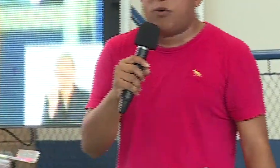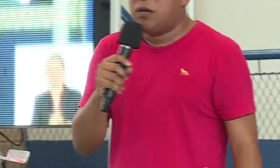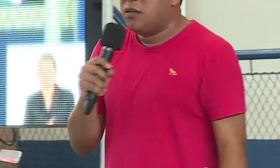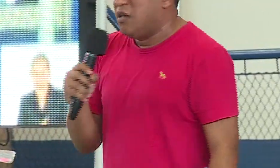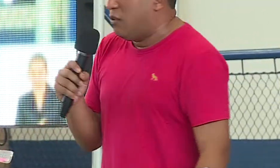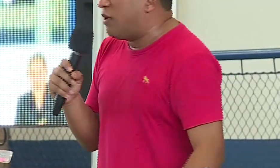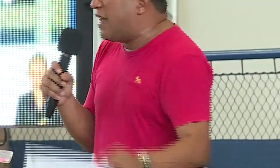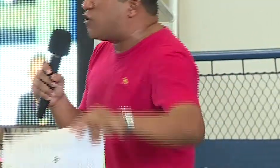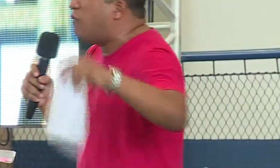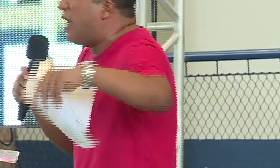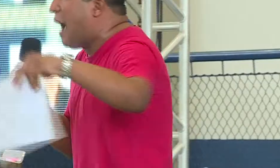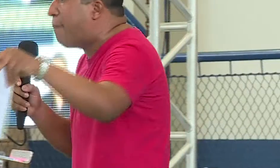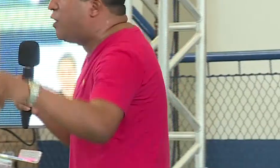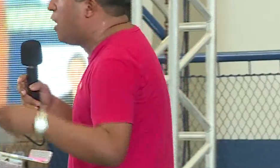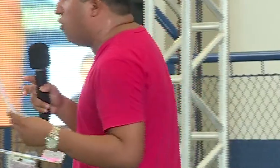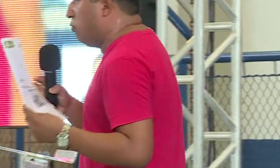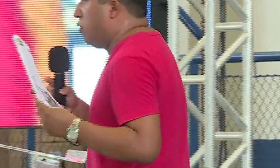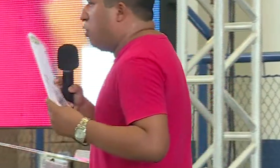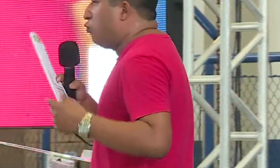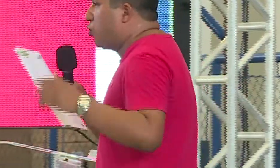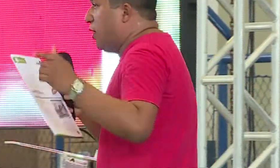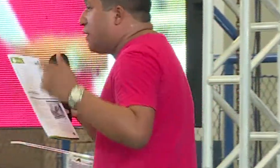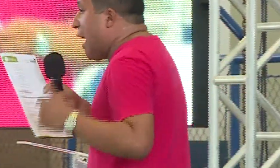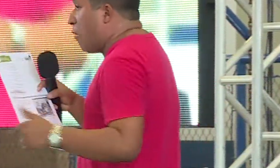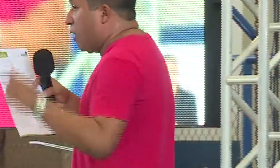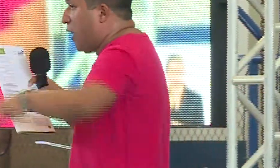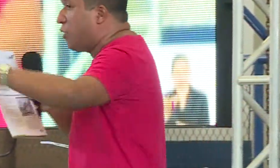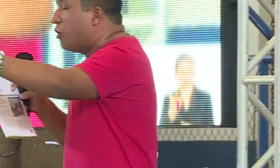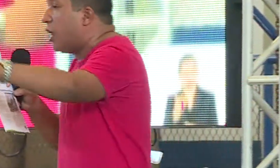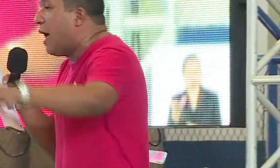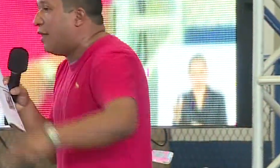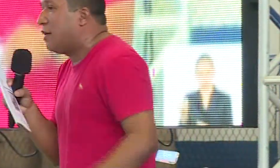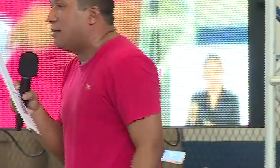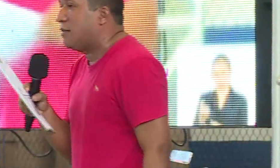na água. Tu quer dissolver ele rapidão. Tu utiliza água